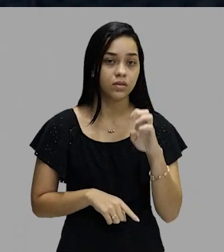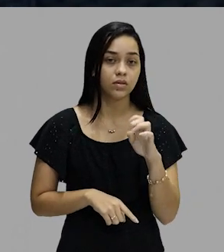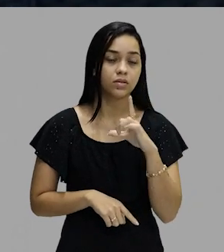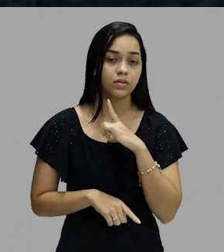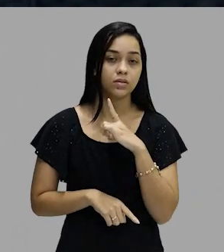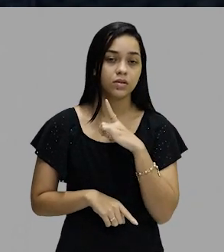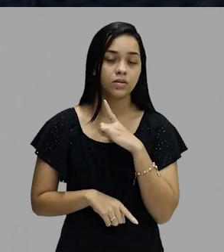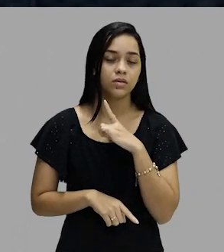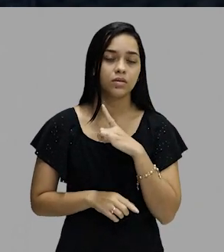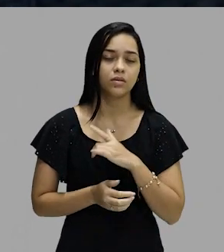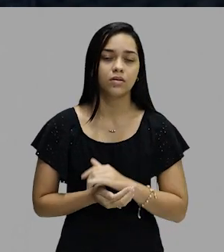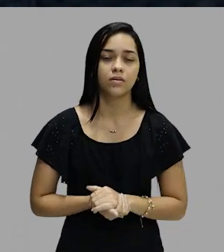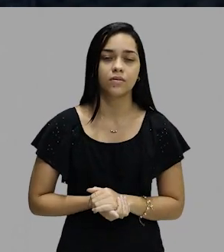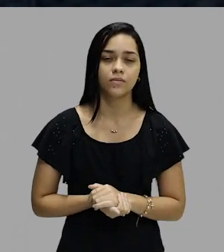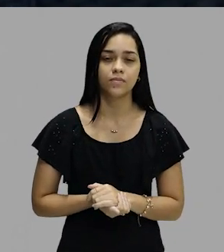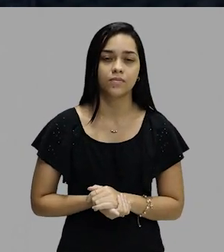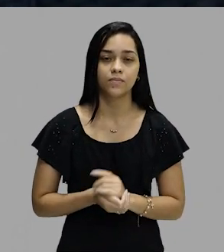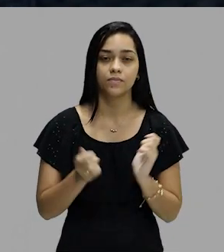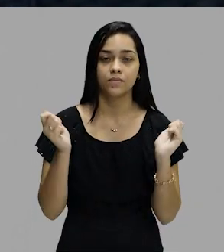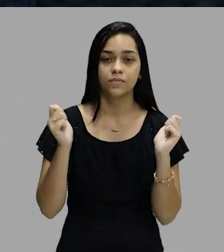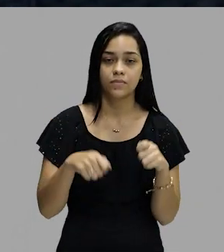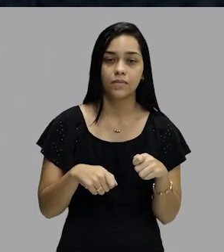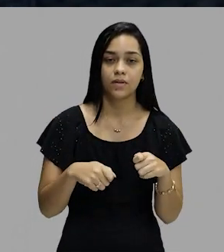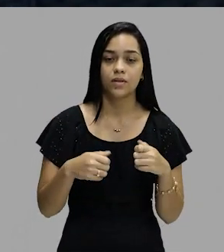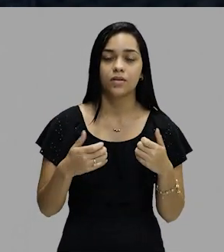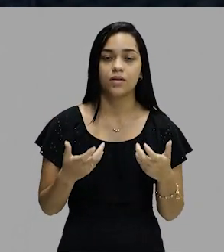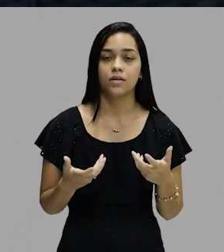né? A viscosidade é a capacidade